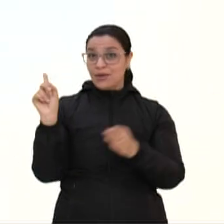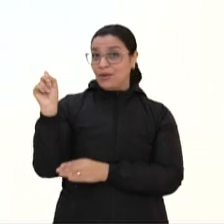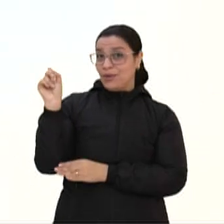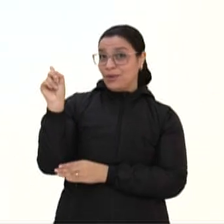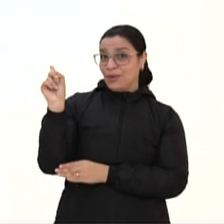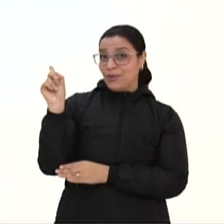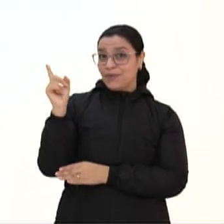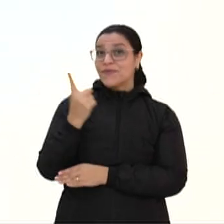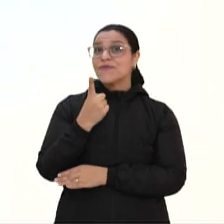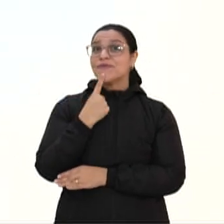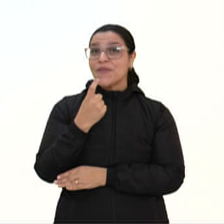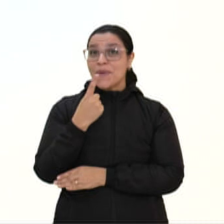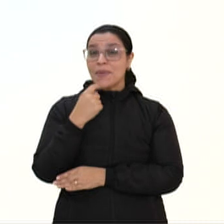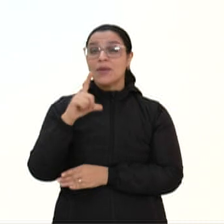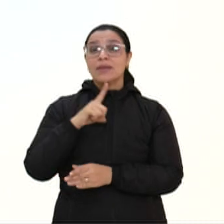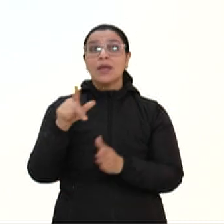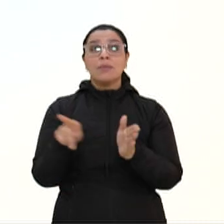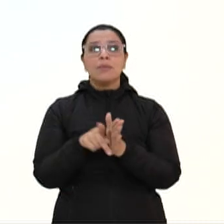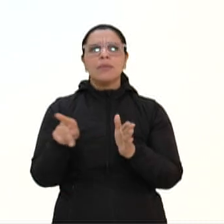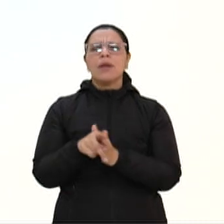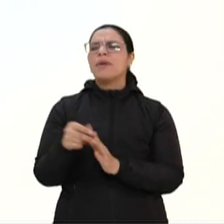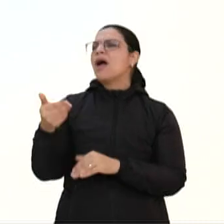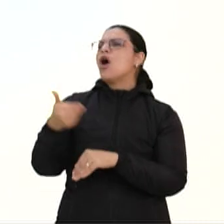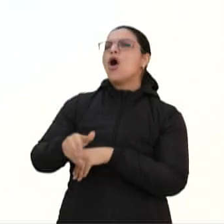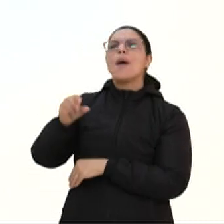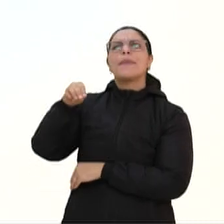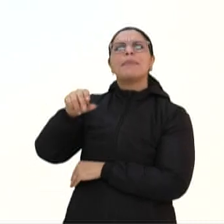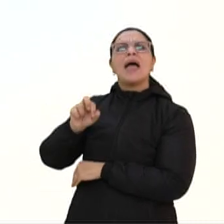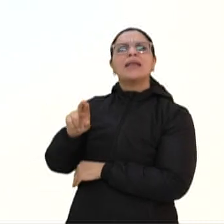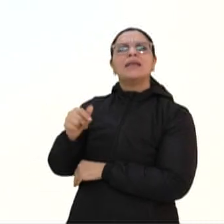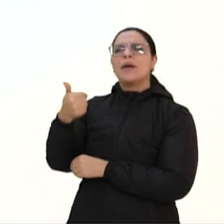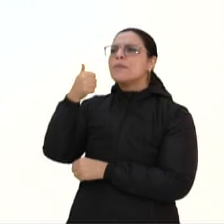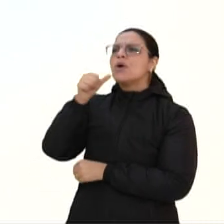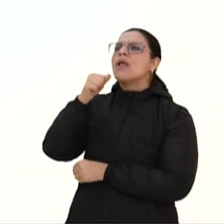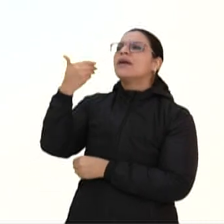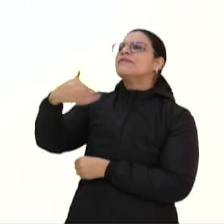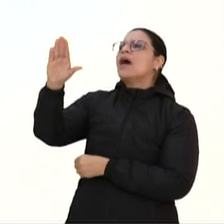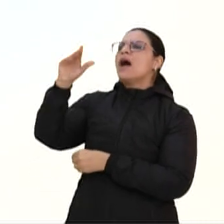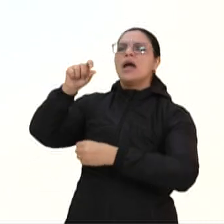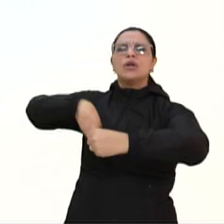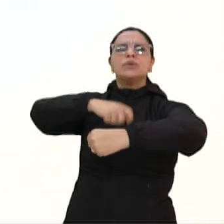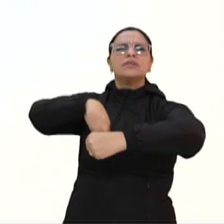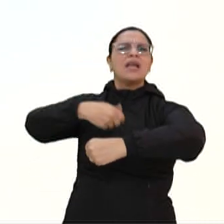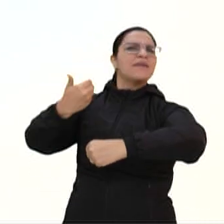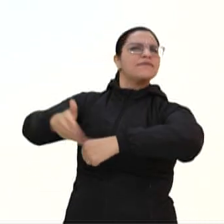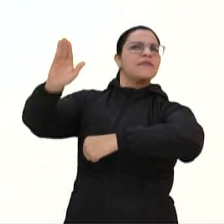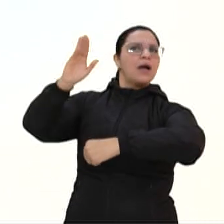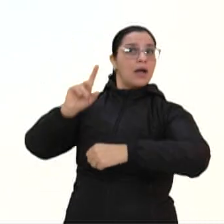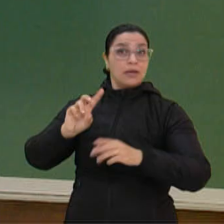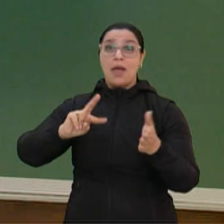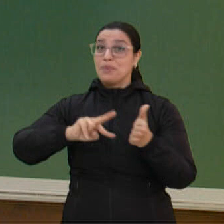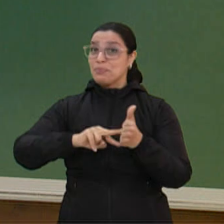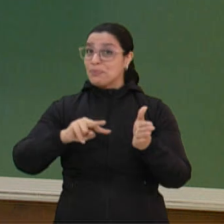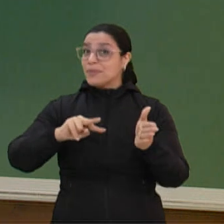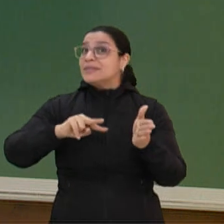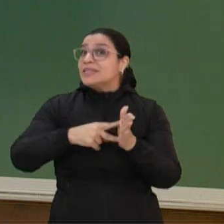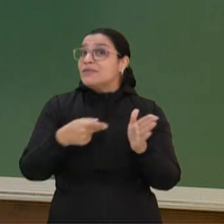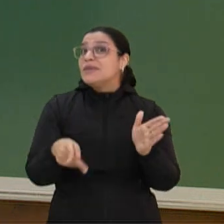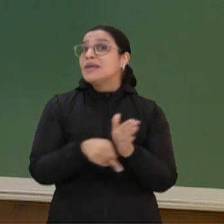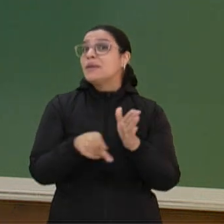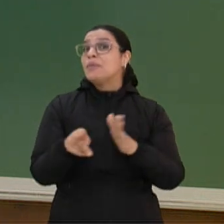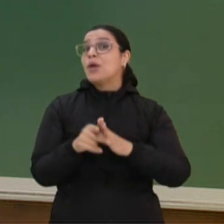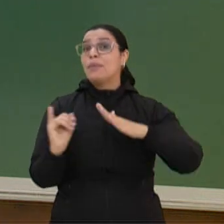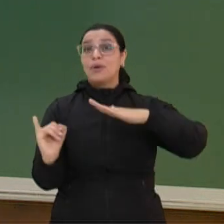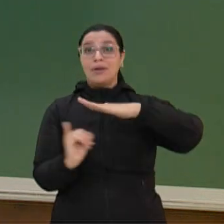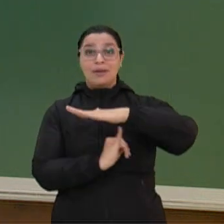na letra vermelha, ou Dona Maria vai pilotar fogão. Então, isso faz